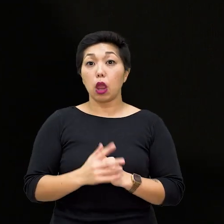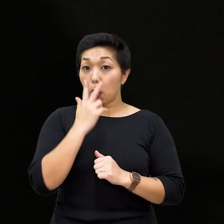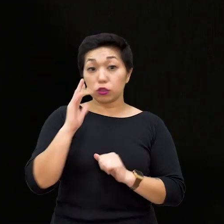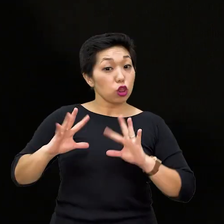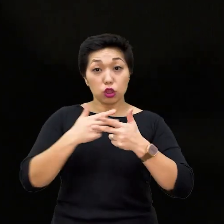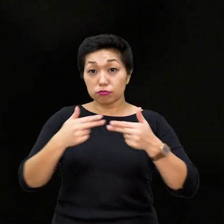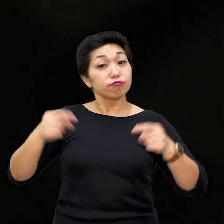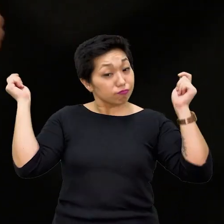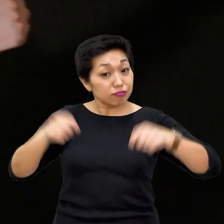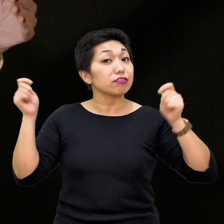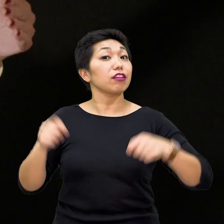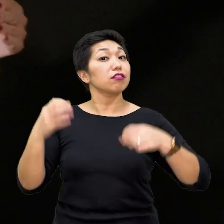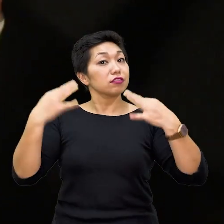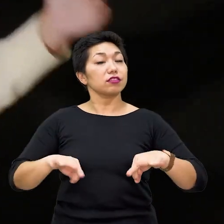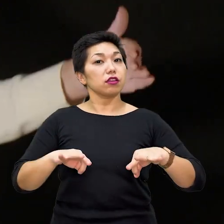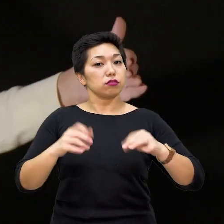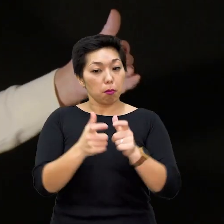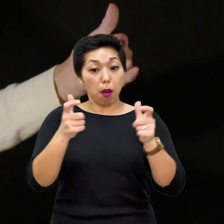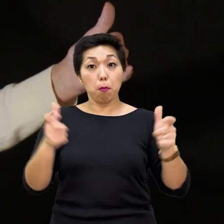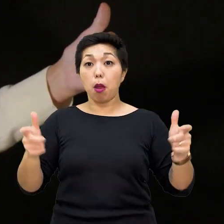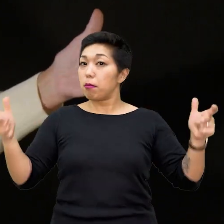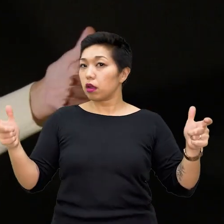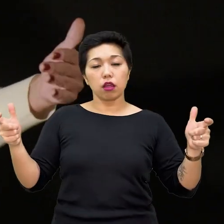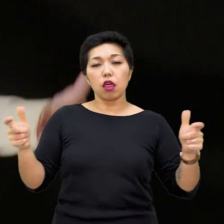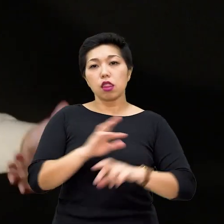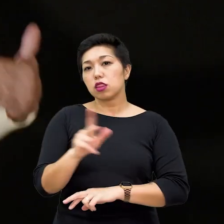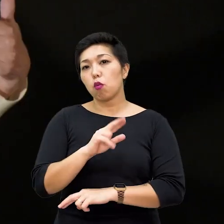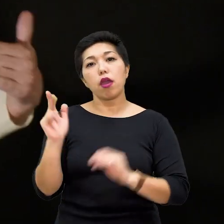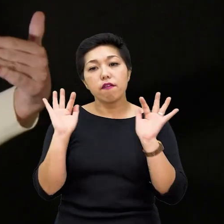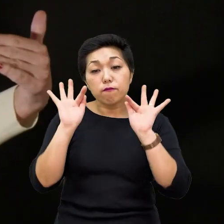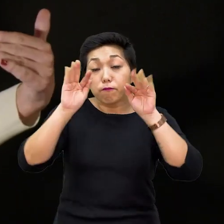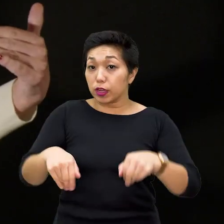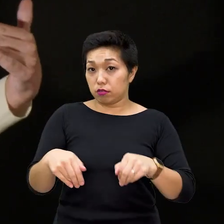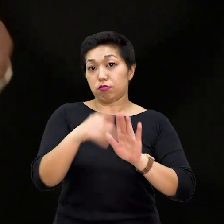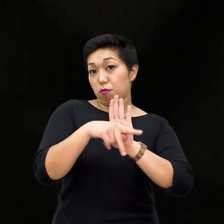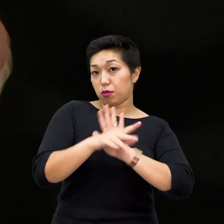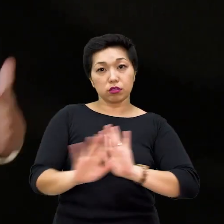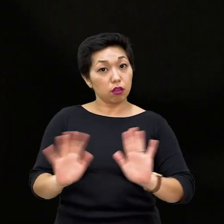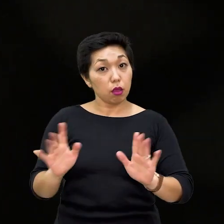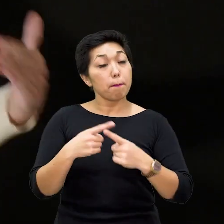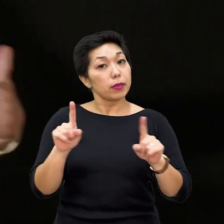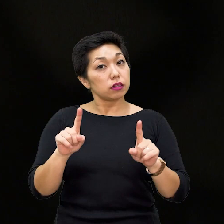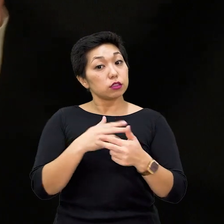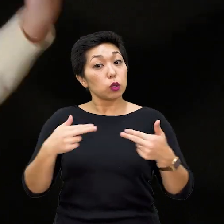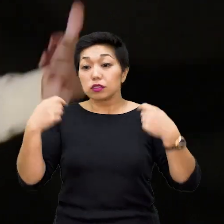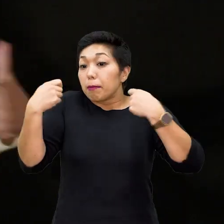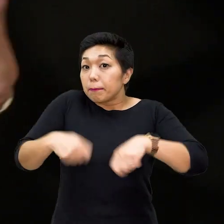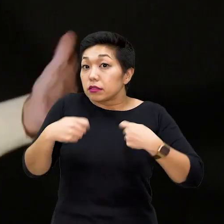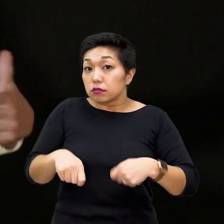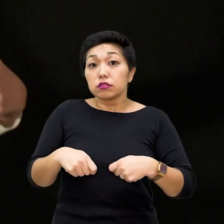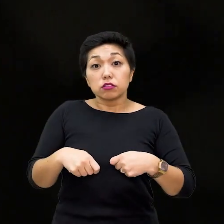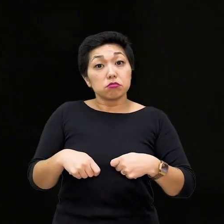para dar certo, e aí cada vez se ampliar, não acabar o programa, mas pela própria necessidade e pelos casos,